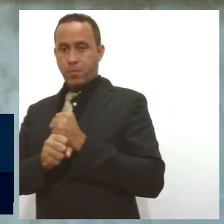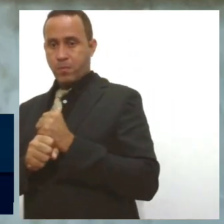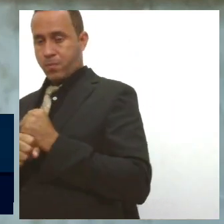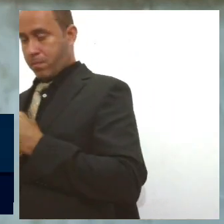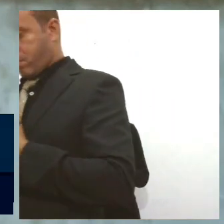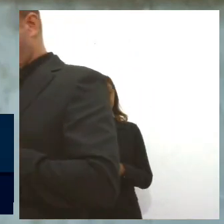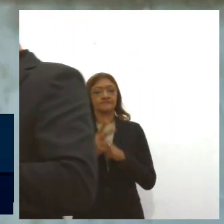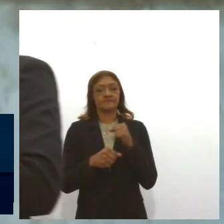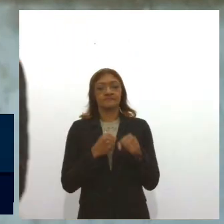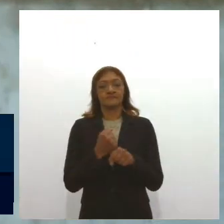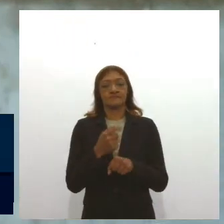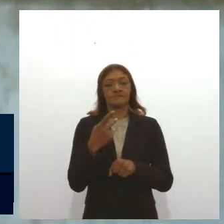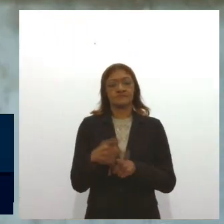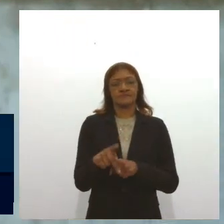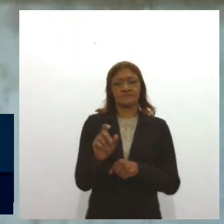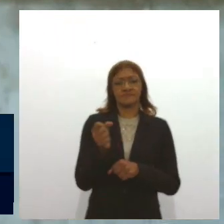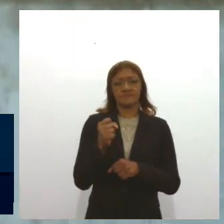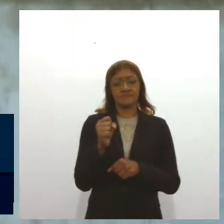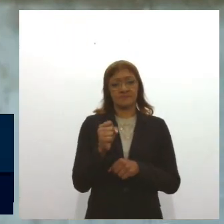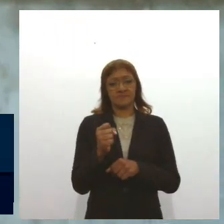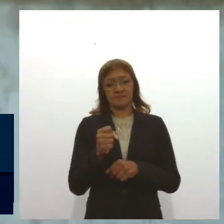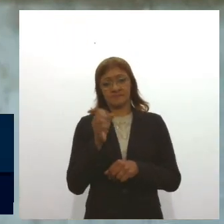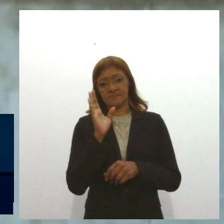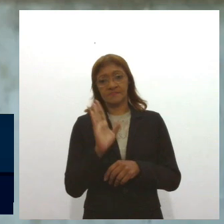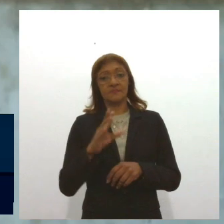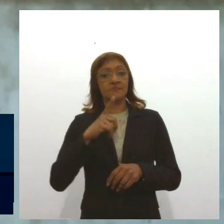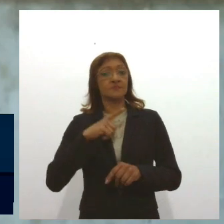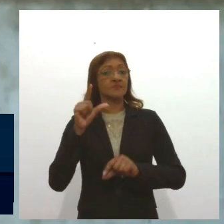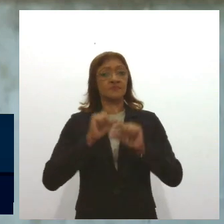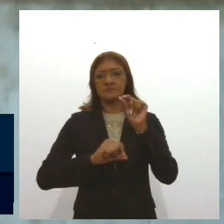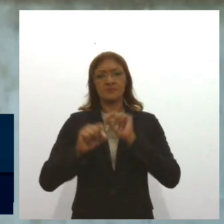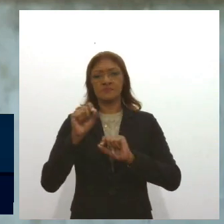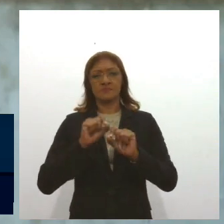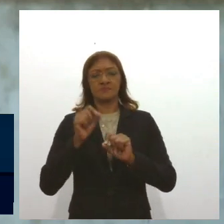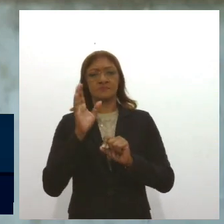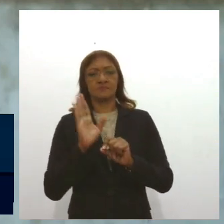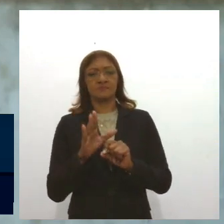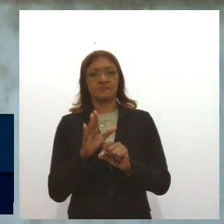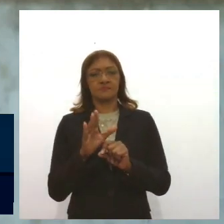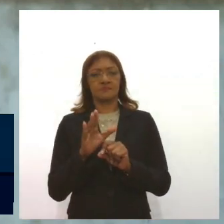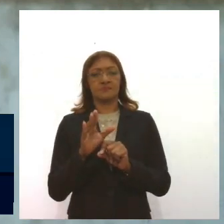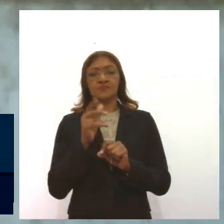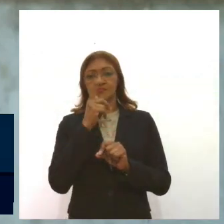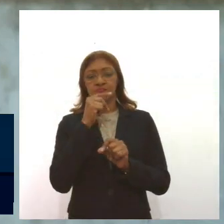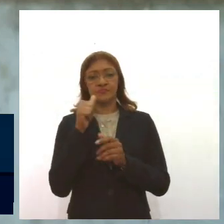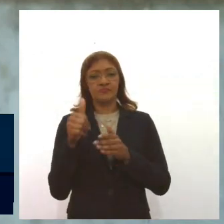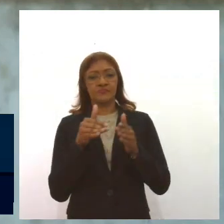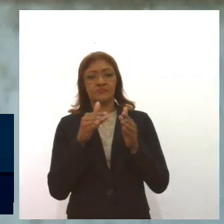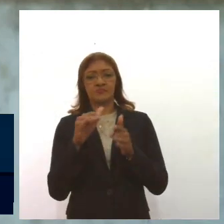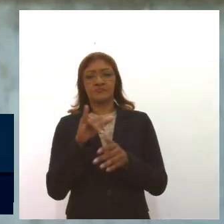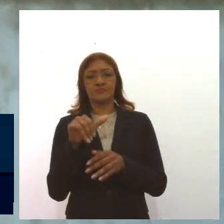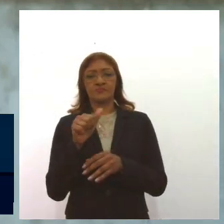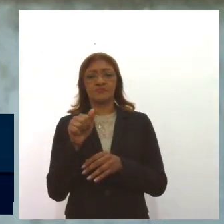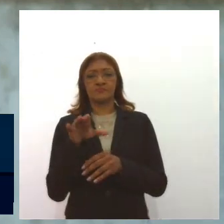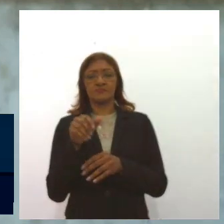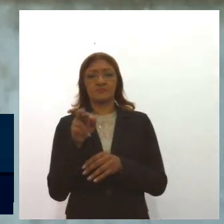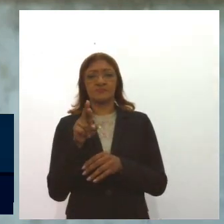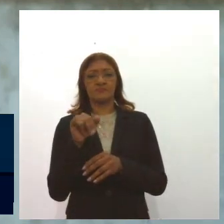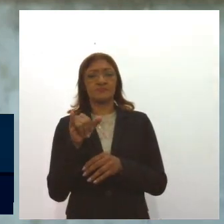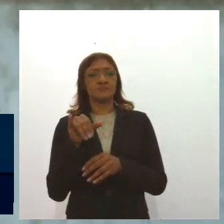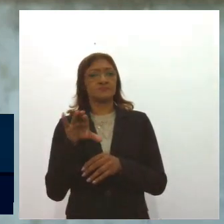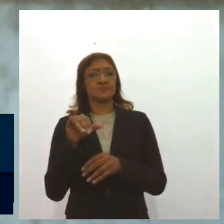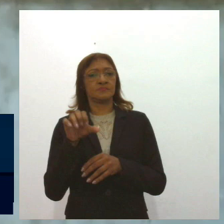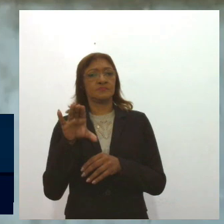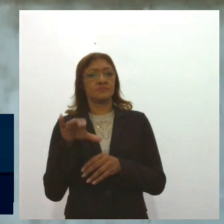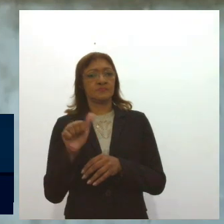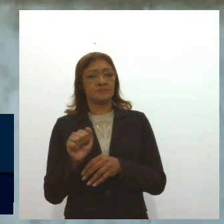estado de Sergipe, e vamos iniciar o produtor de água justamente na bacia do Rio Jacarecica, pegando um dos seus afluentes ali, que é o